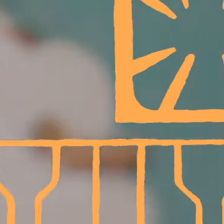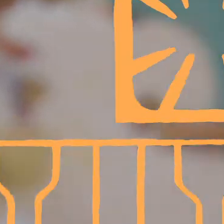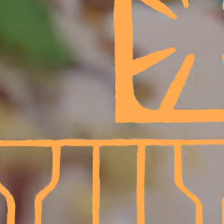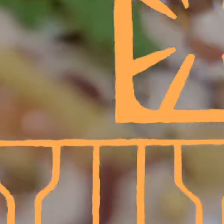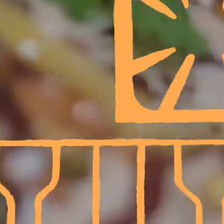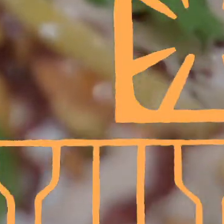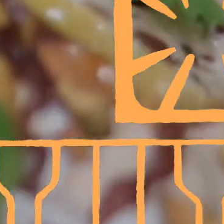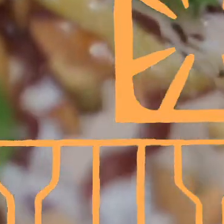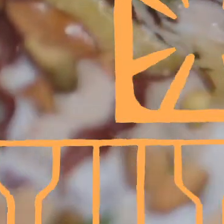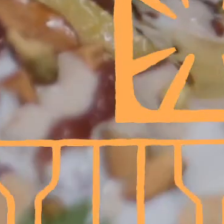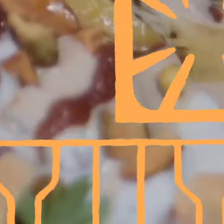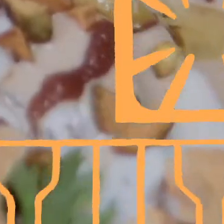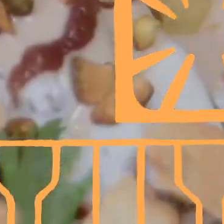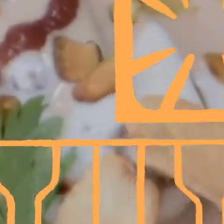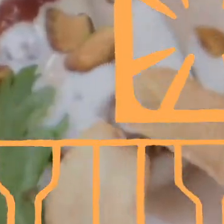todo abacaxi.